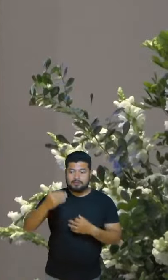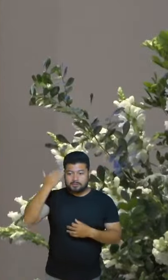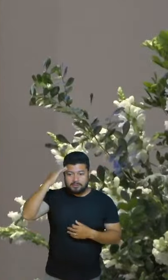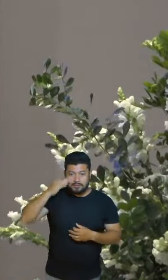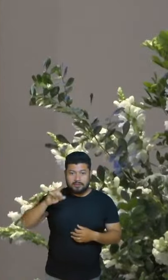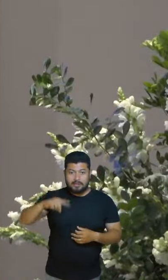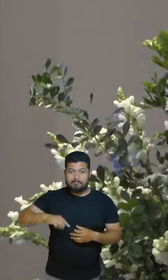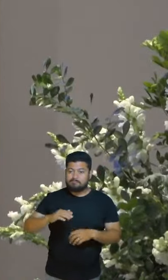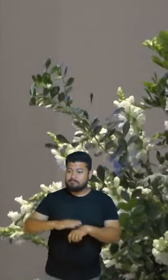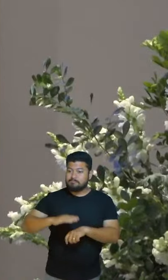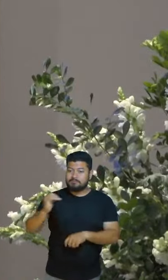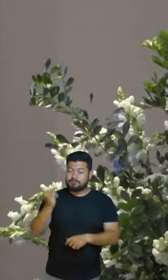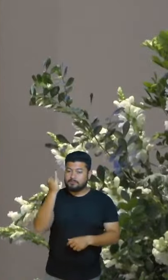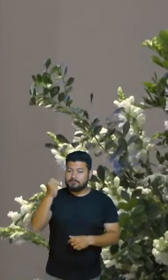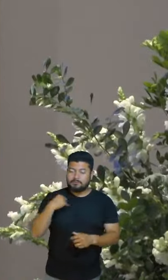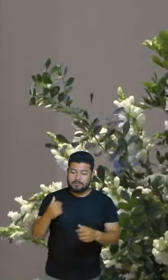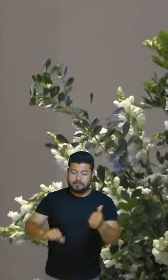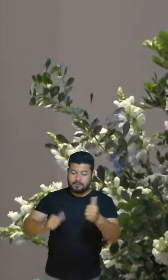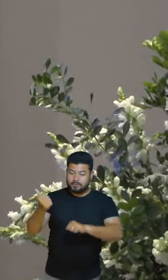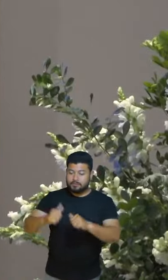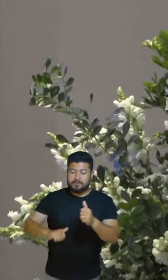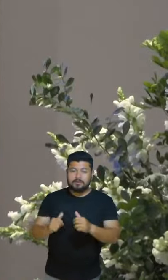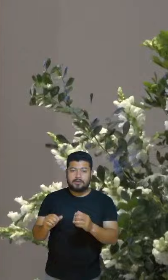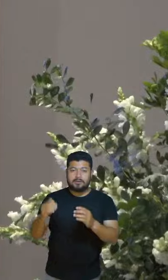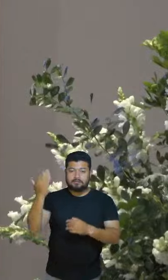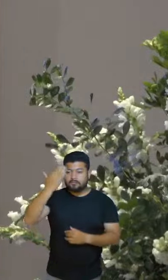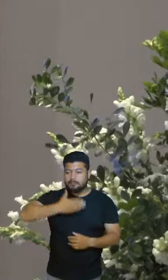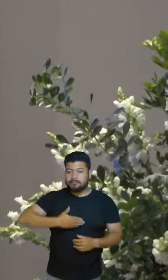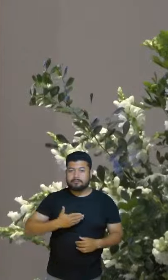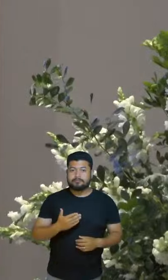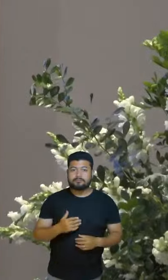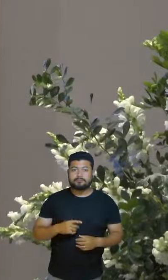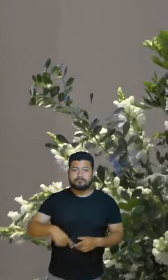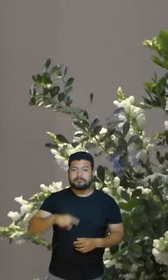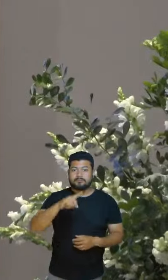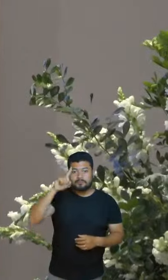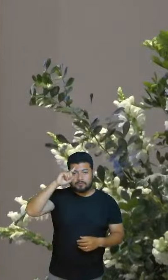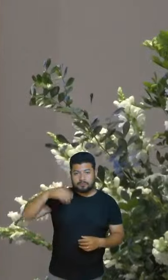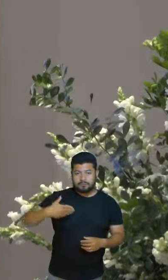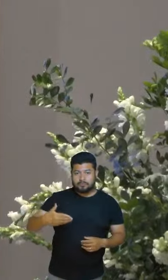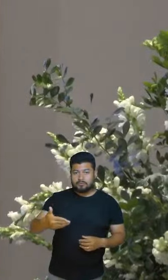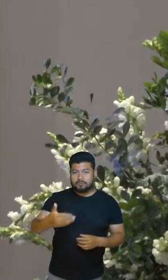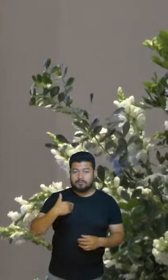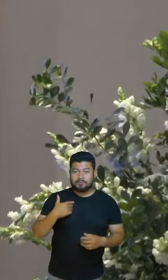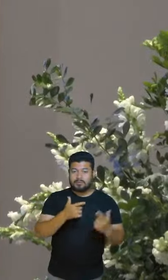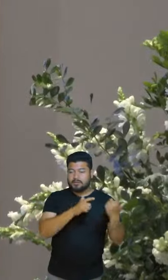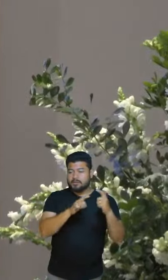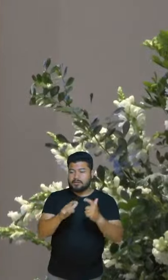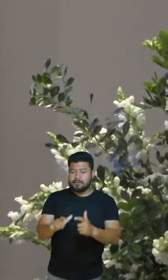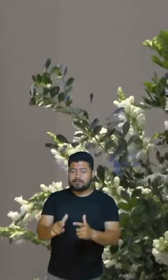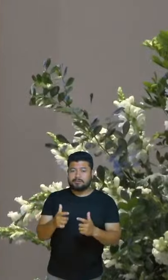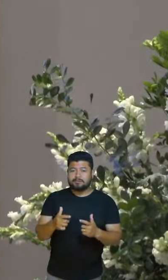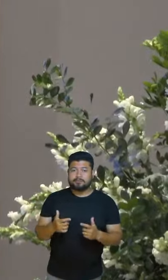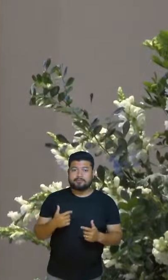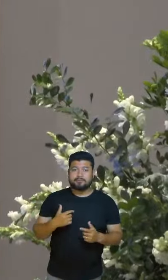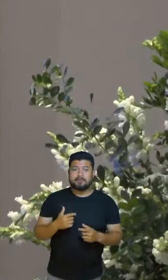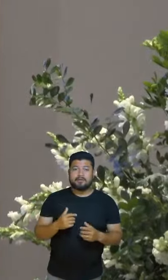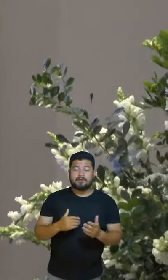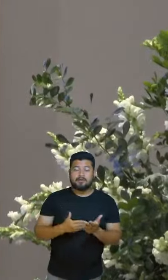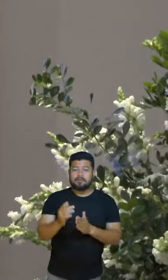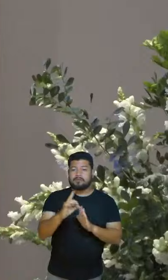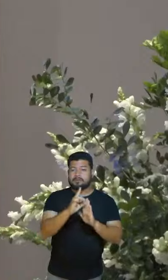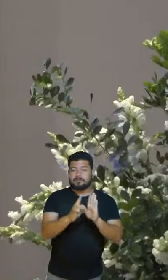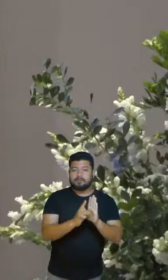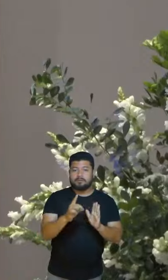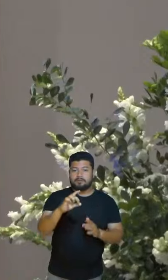o que mais a gente vê no dia a dia é tradicionalmente até diria assim na década de 90 que